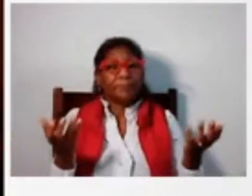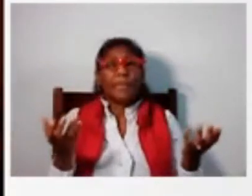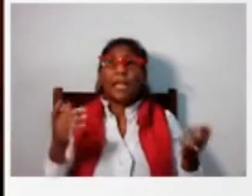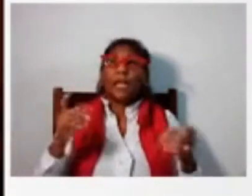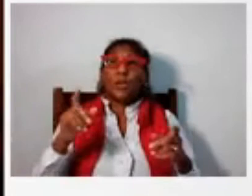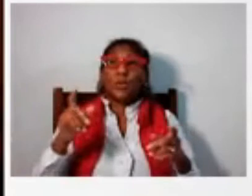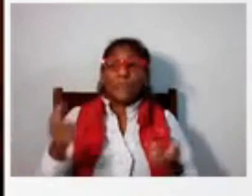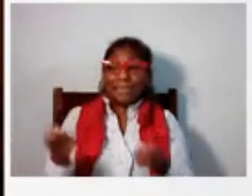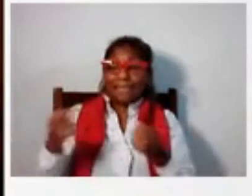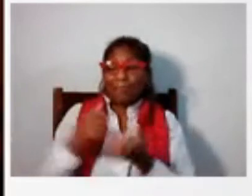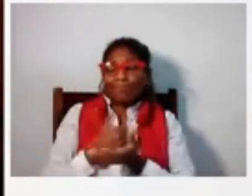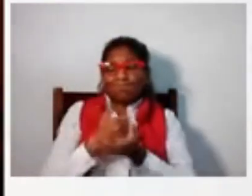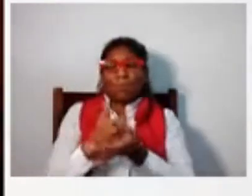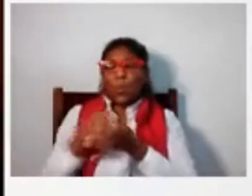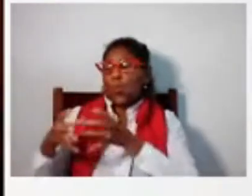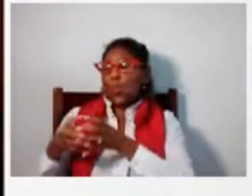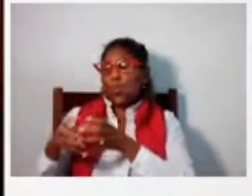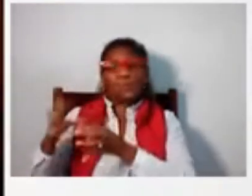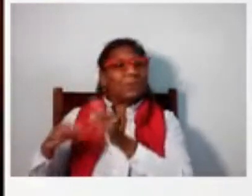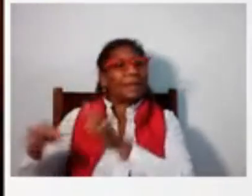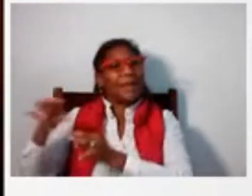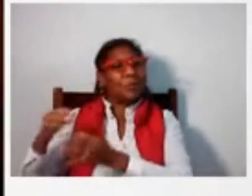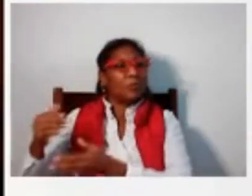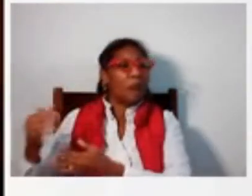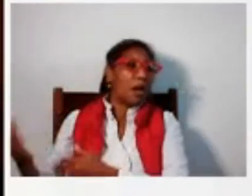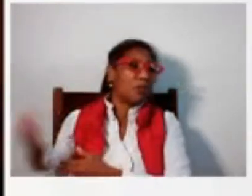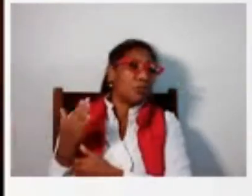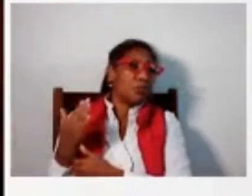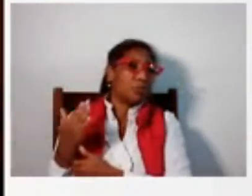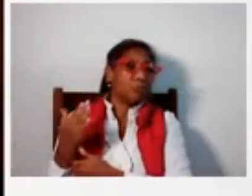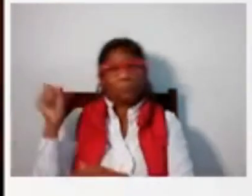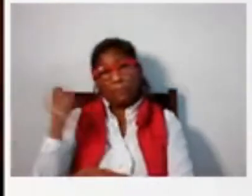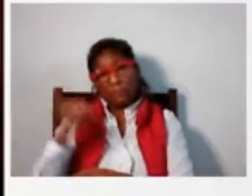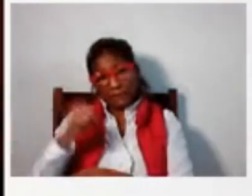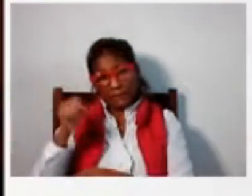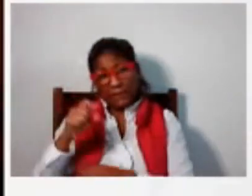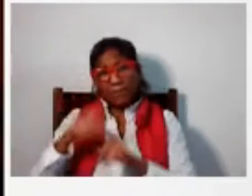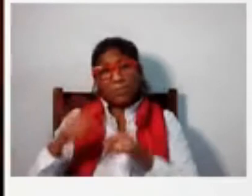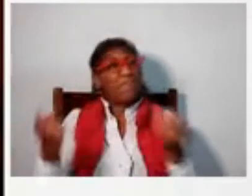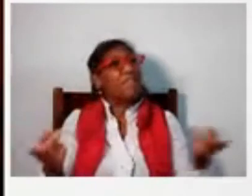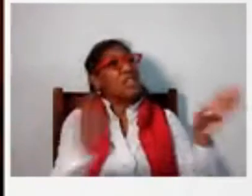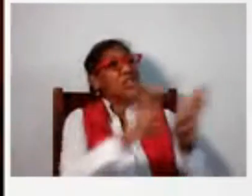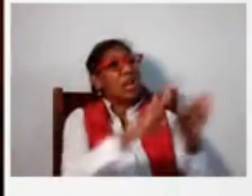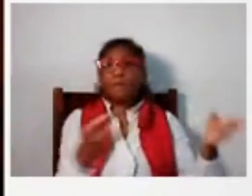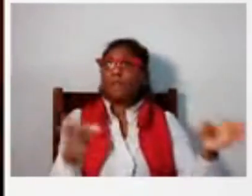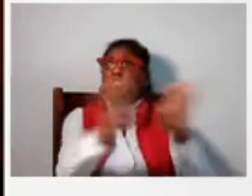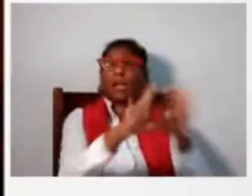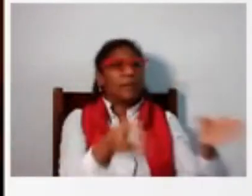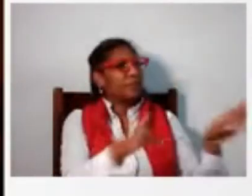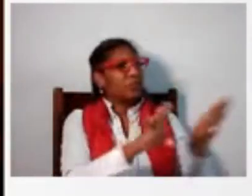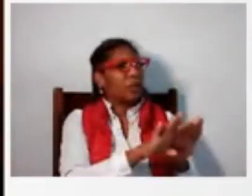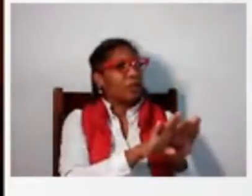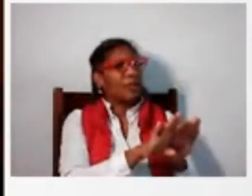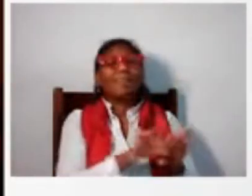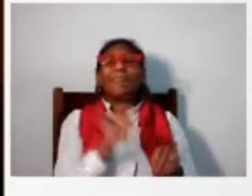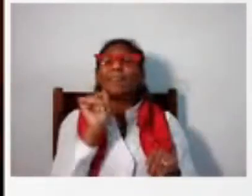suporte, né, técnico para a tomada de decisão, mas mandar alguém fechar o seu estabelecimento sem